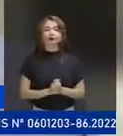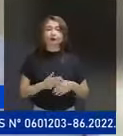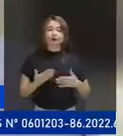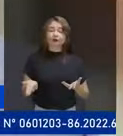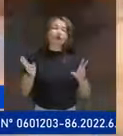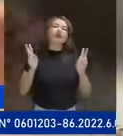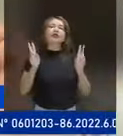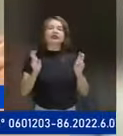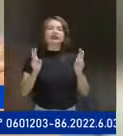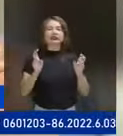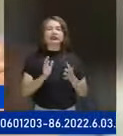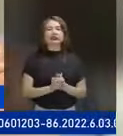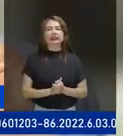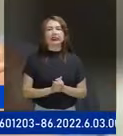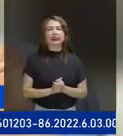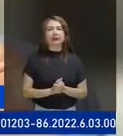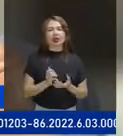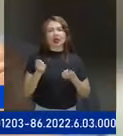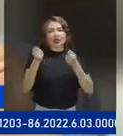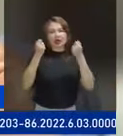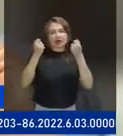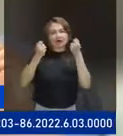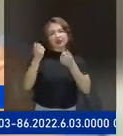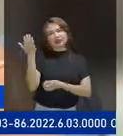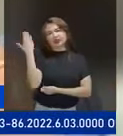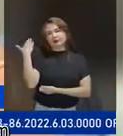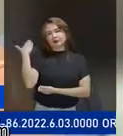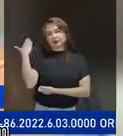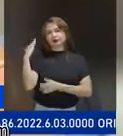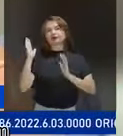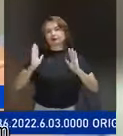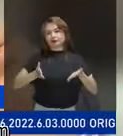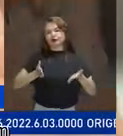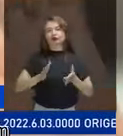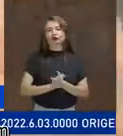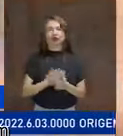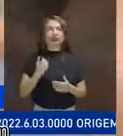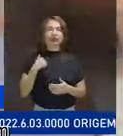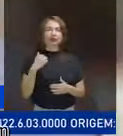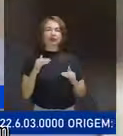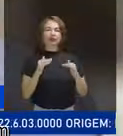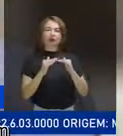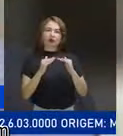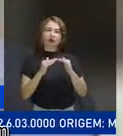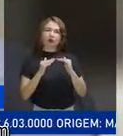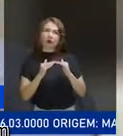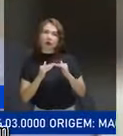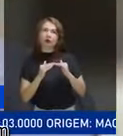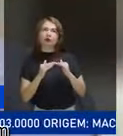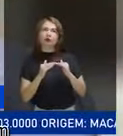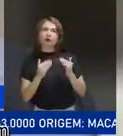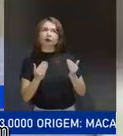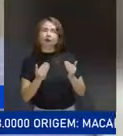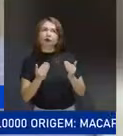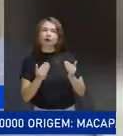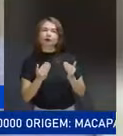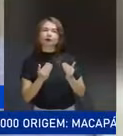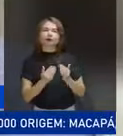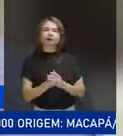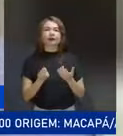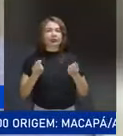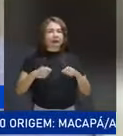Essa matéria já analisamos em outra situação. Eu concordo, em princípio, com